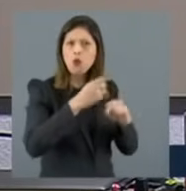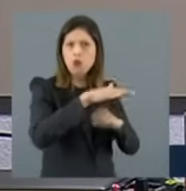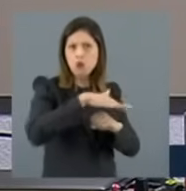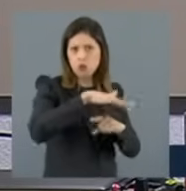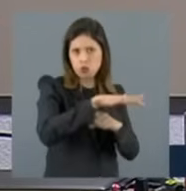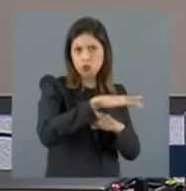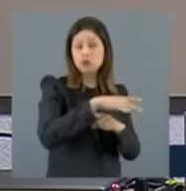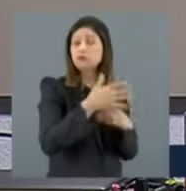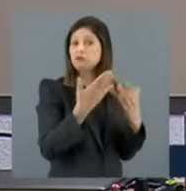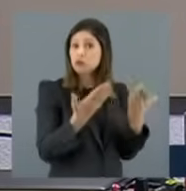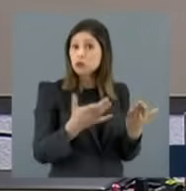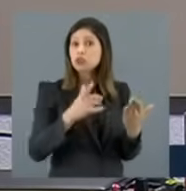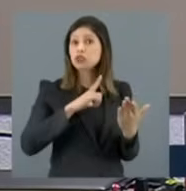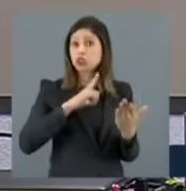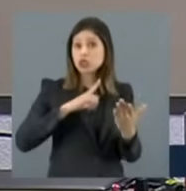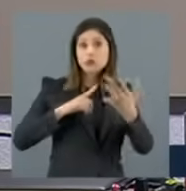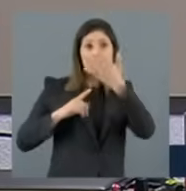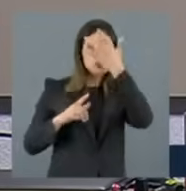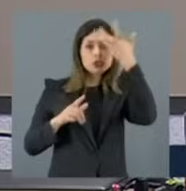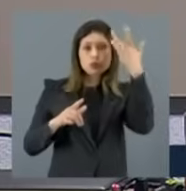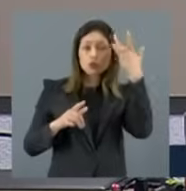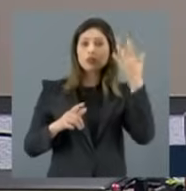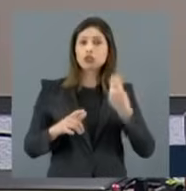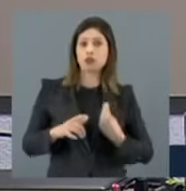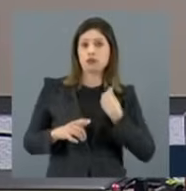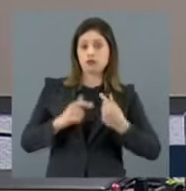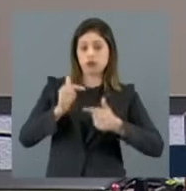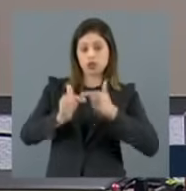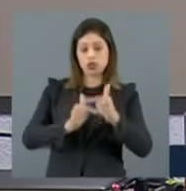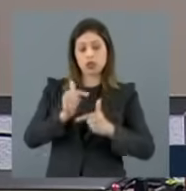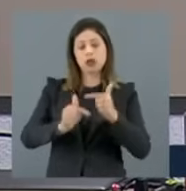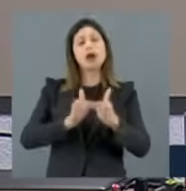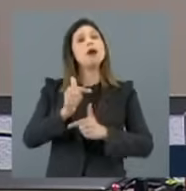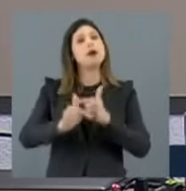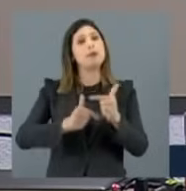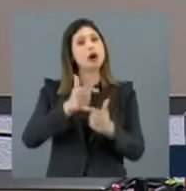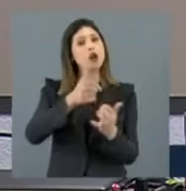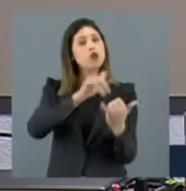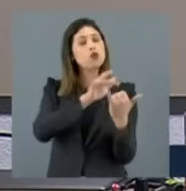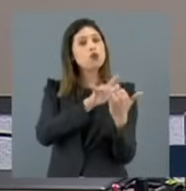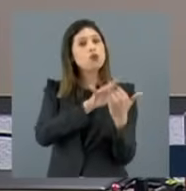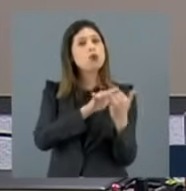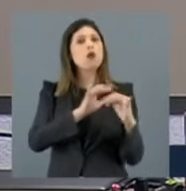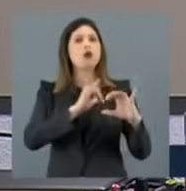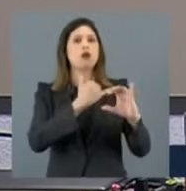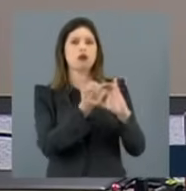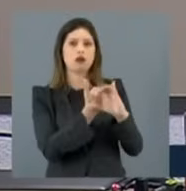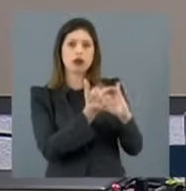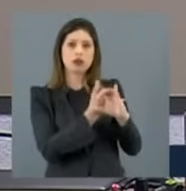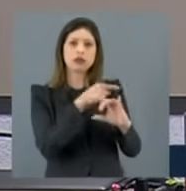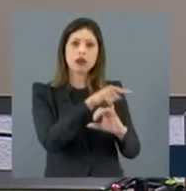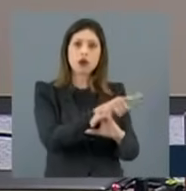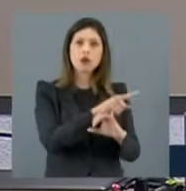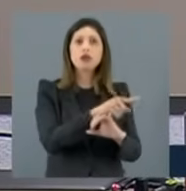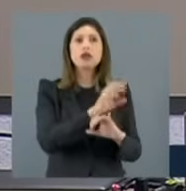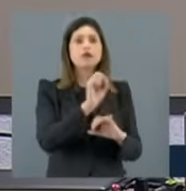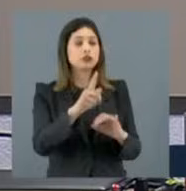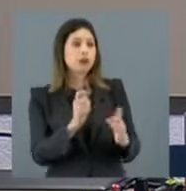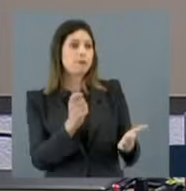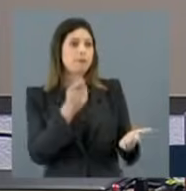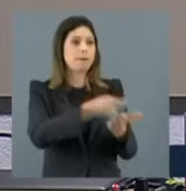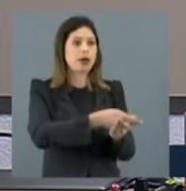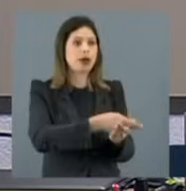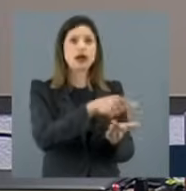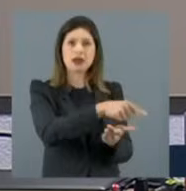vive do trabalho online, e tem muitas pessoas no Brasil hoje que vivem disso, você apagar a pessoa online é você